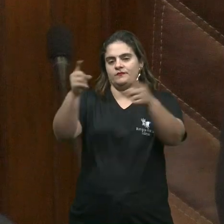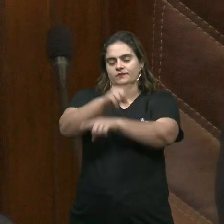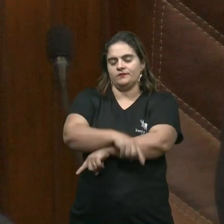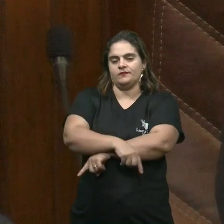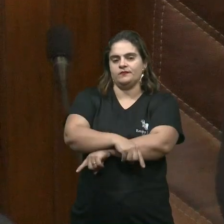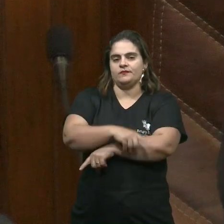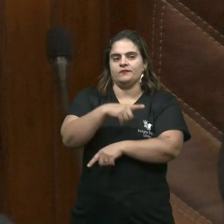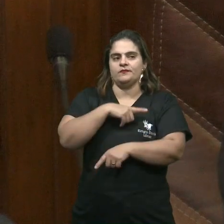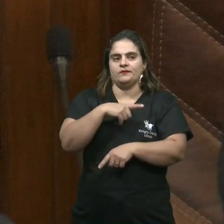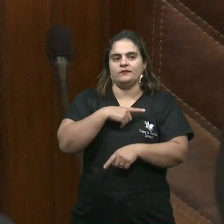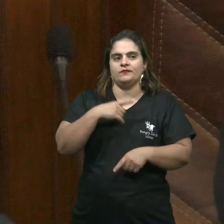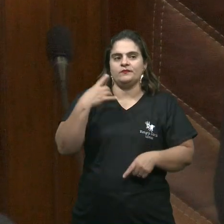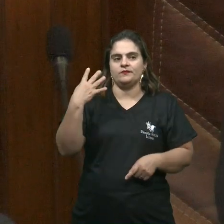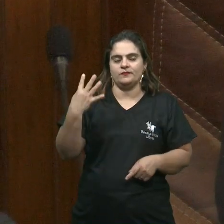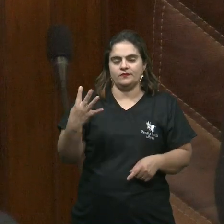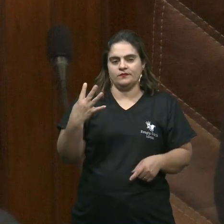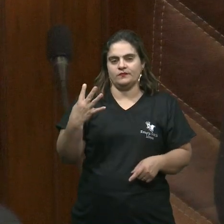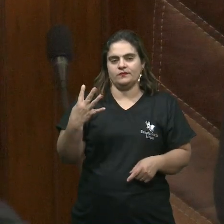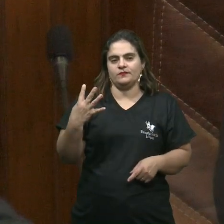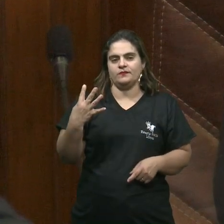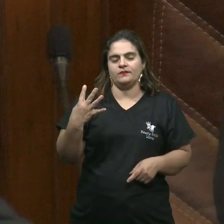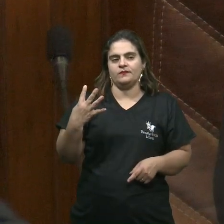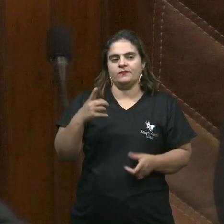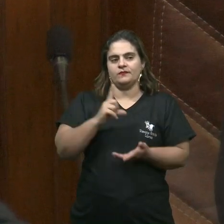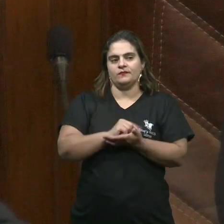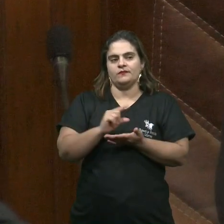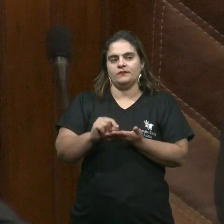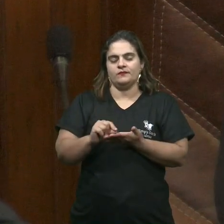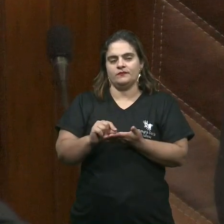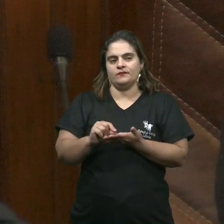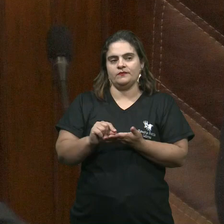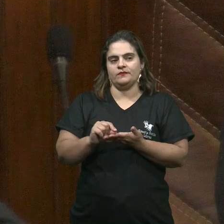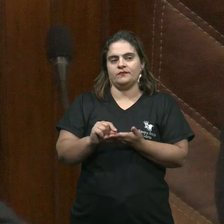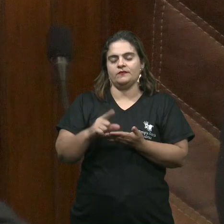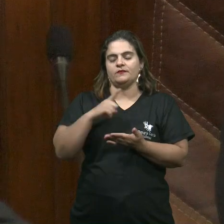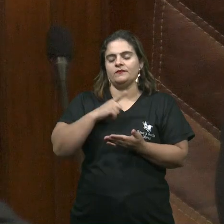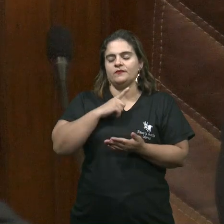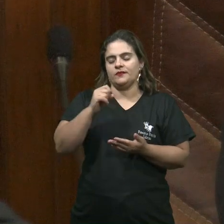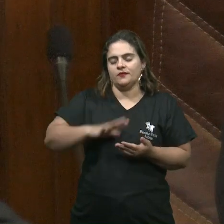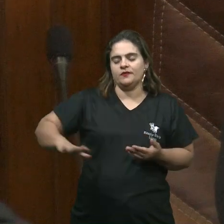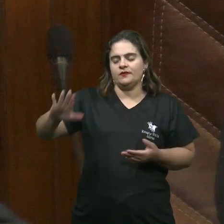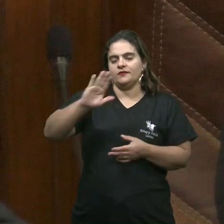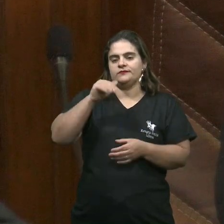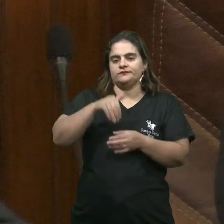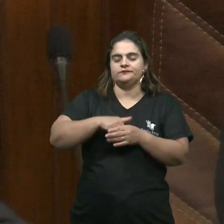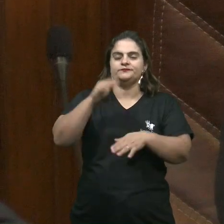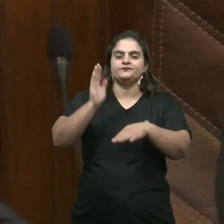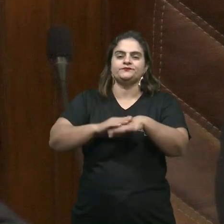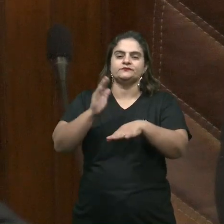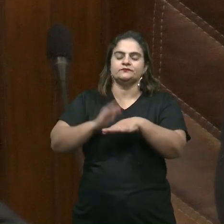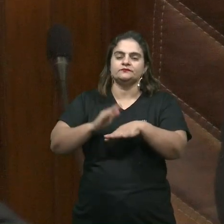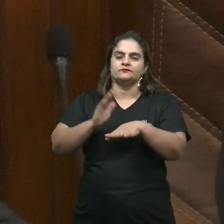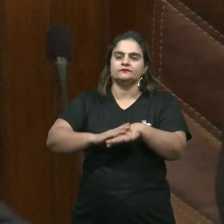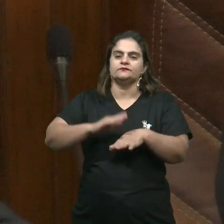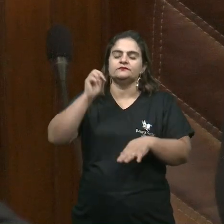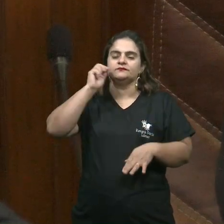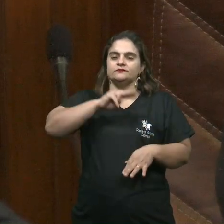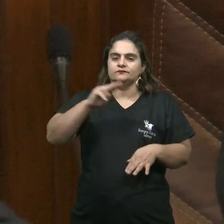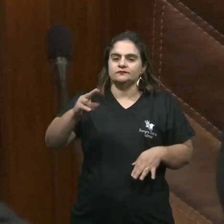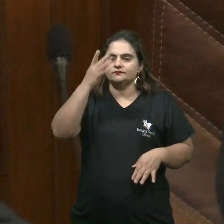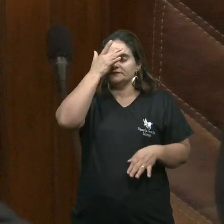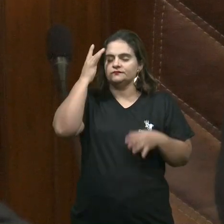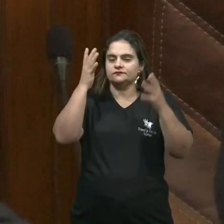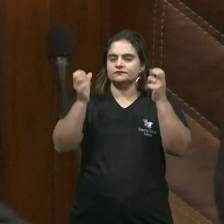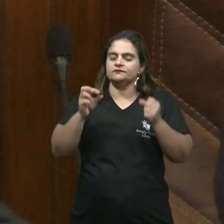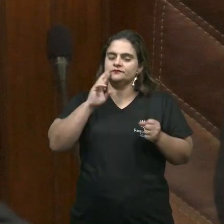Antônio Rist. O projeto é concílio por quatro artigos. Está em votação o artigo 1º. Trata-se de votação qualificada, a chamada da segunda secretária, a vereadora Vânia Ramos, os vereadores que forem favoráveis